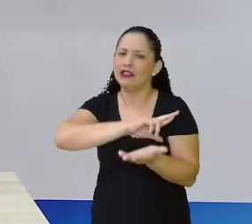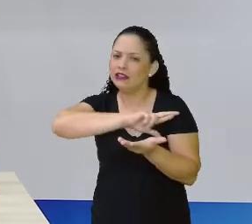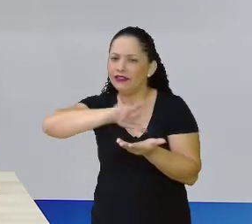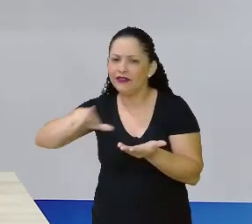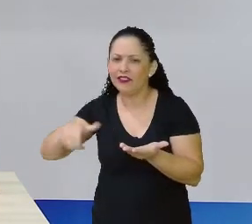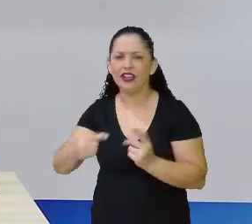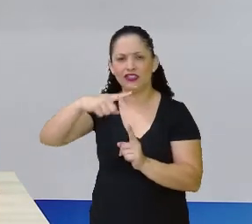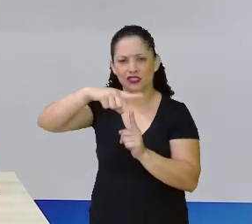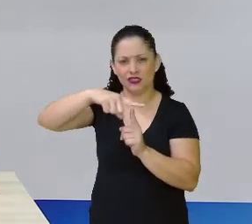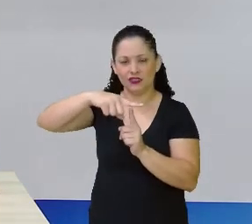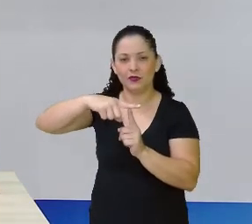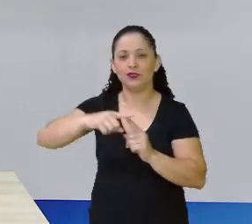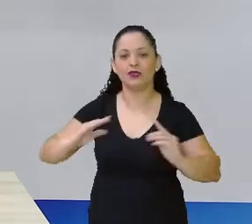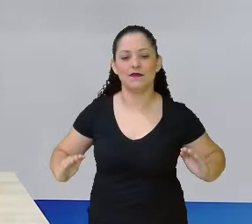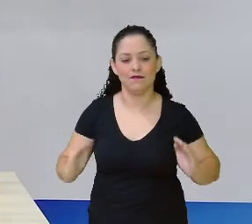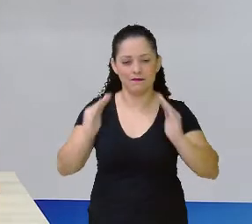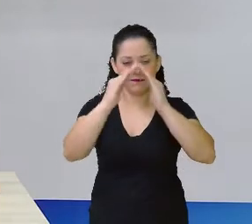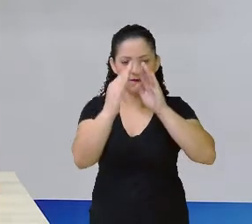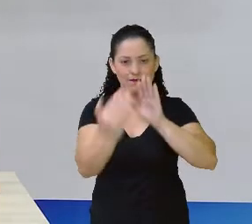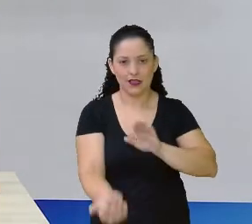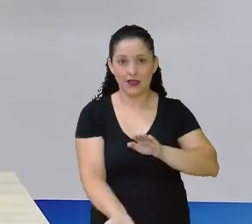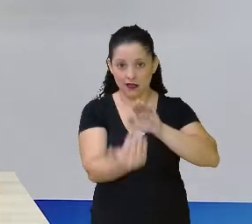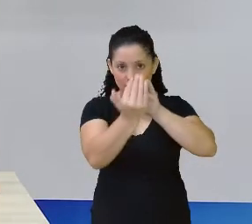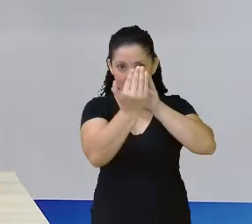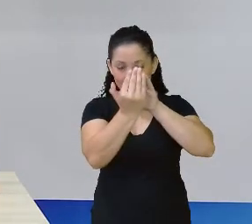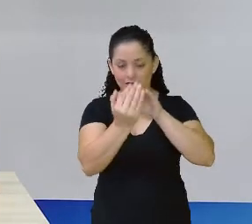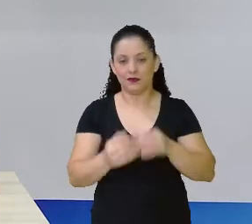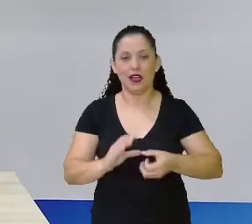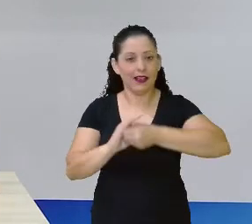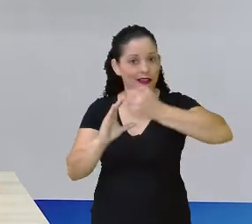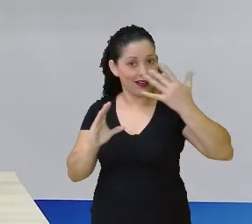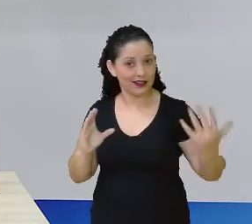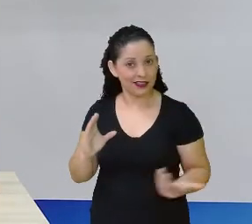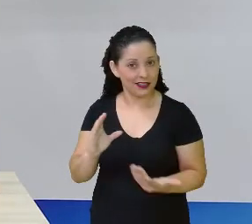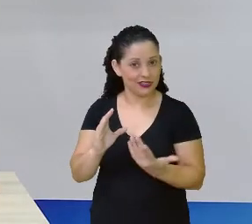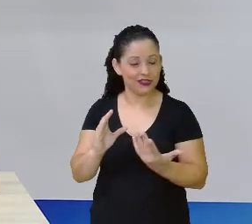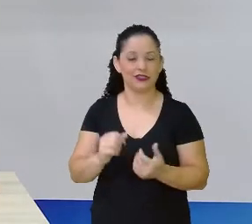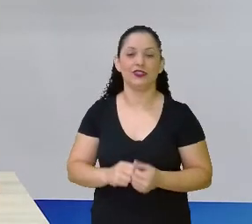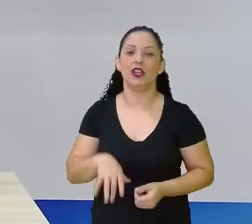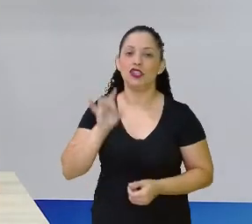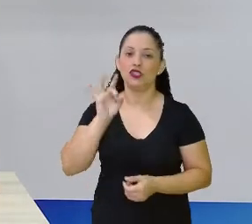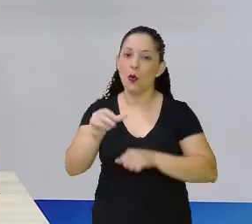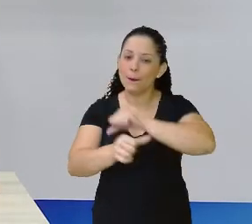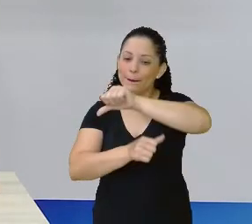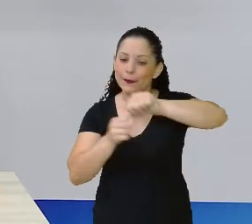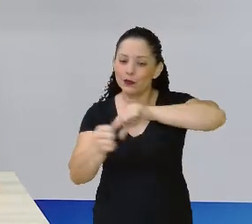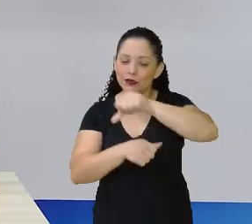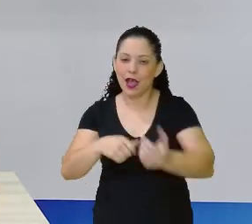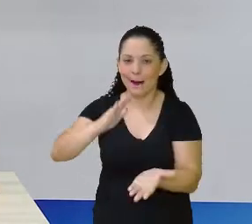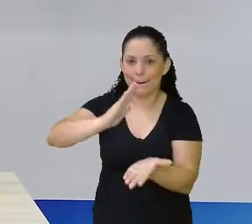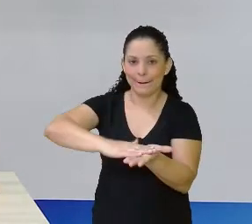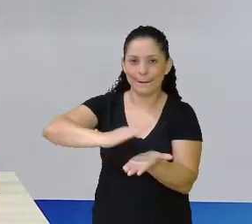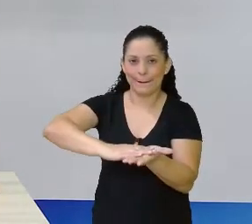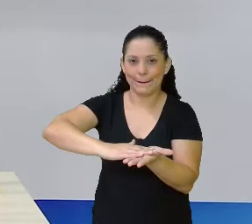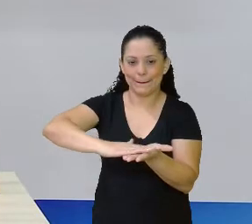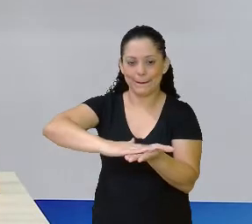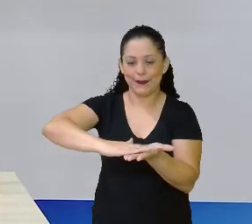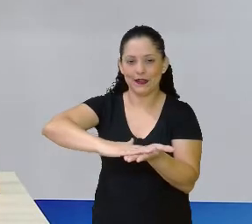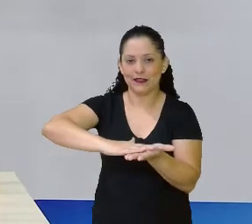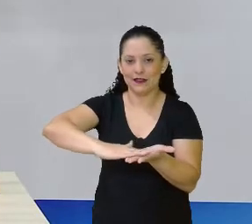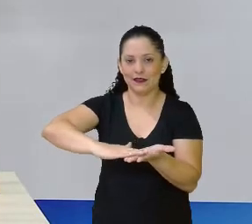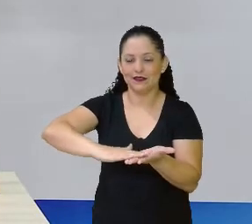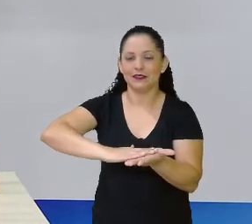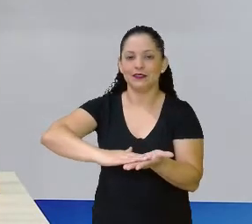pirâmides diferentes com as mesmas características. O que diferencia realmente é o polígono